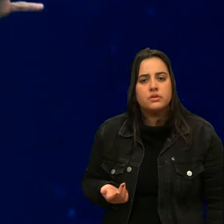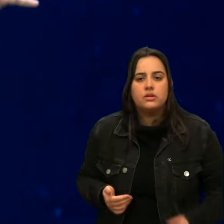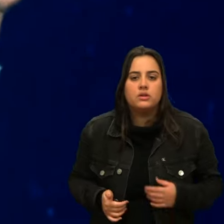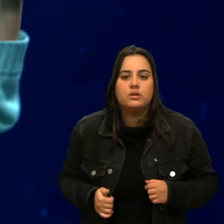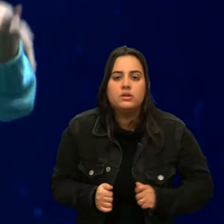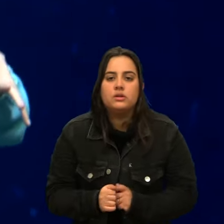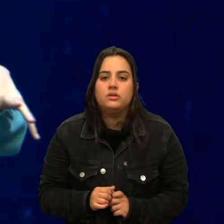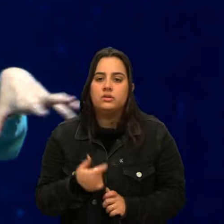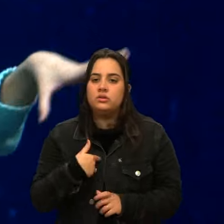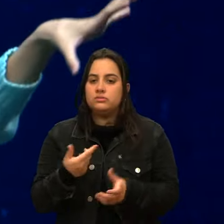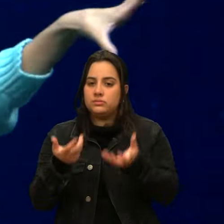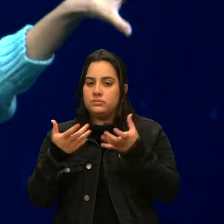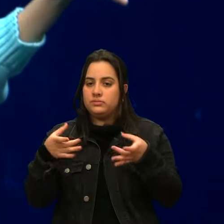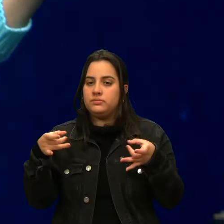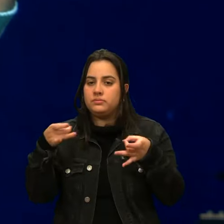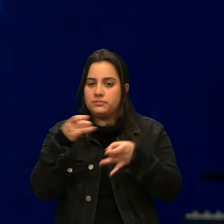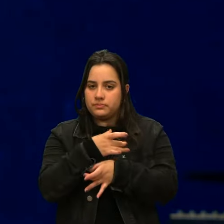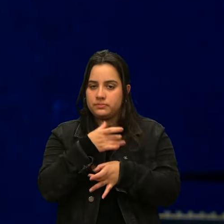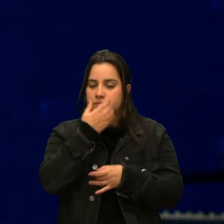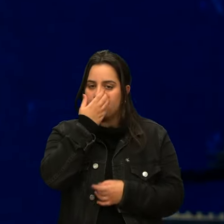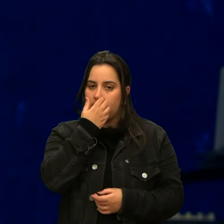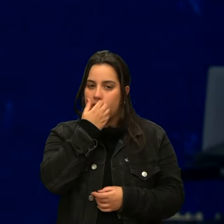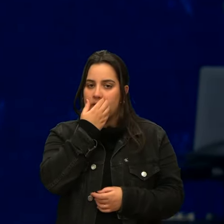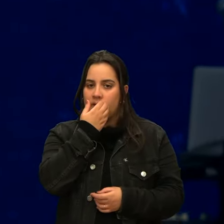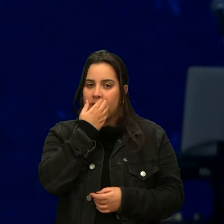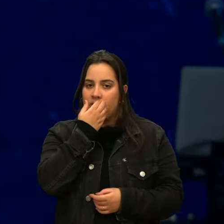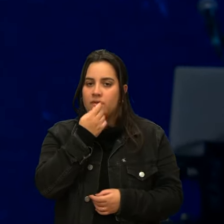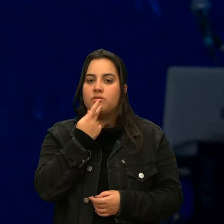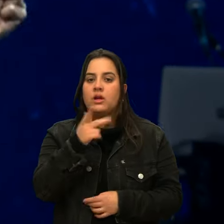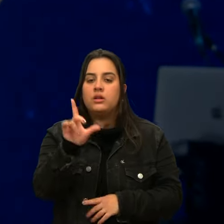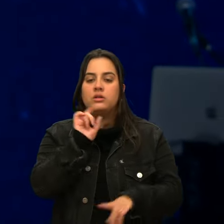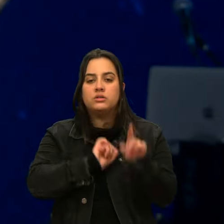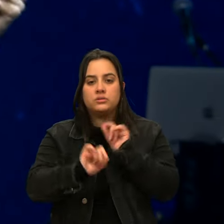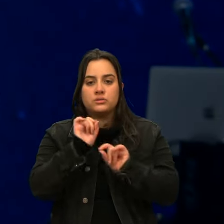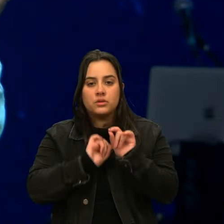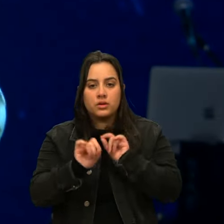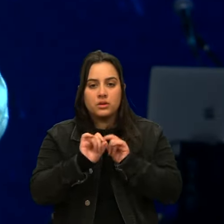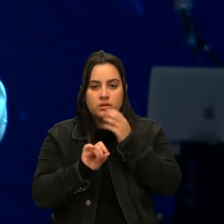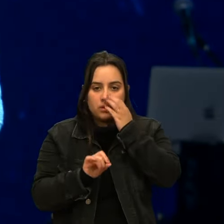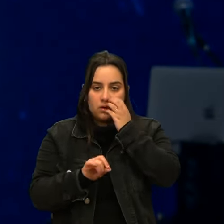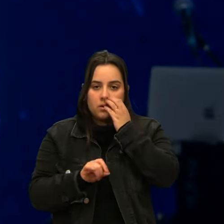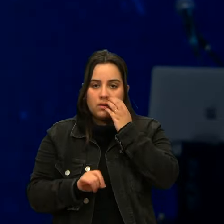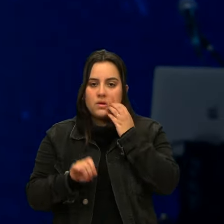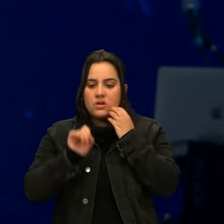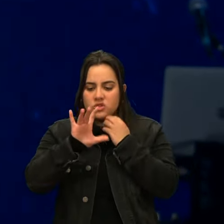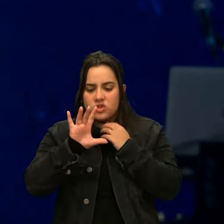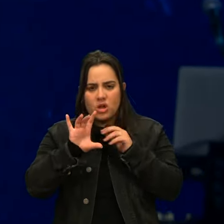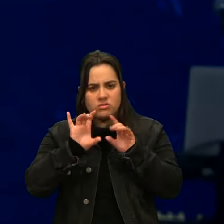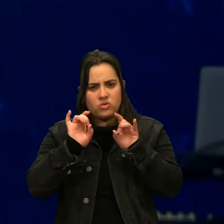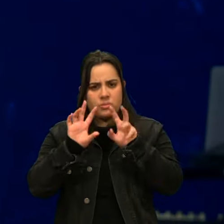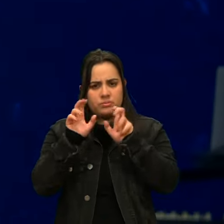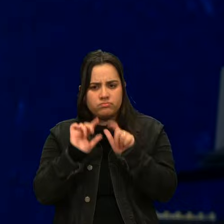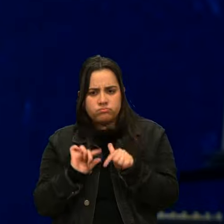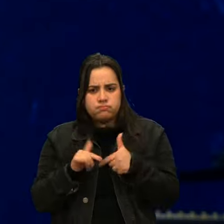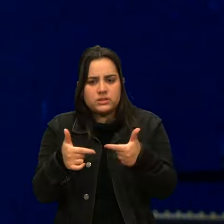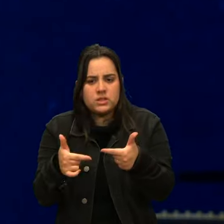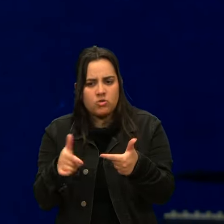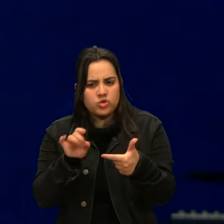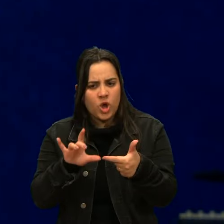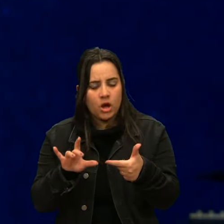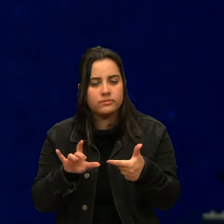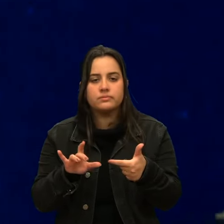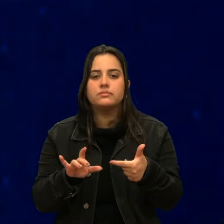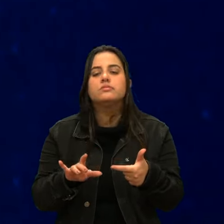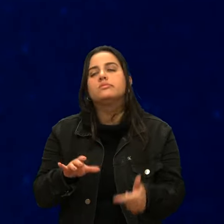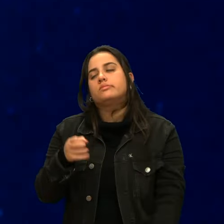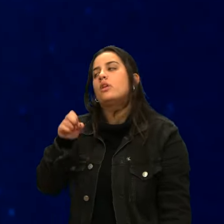eu queria concluir, a gente já está indo para o final, dizendo que isso não é só sobre uma ação. Não é só você dizer, tá